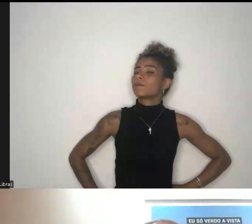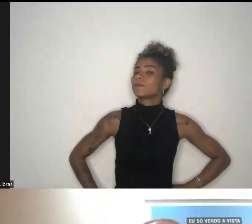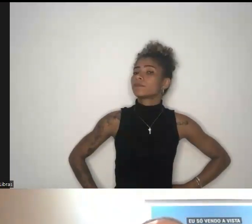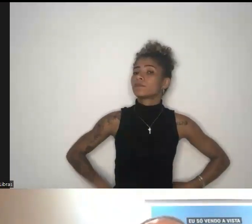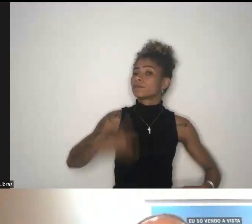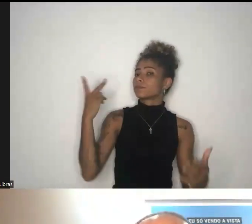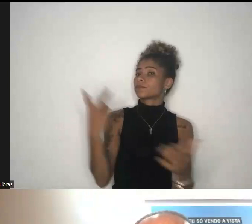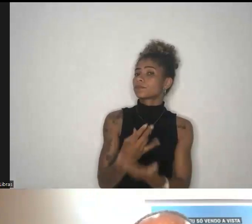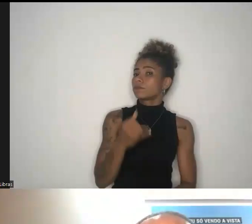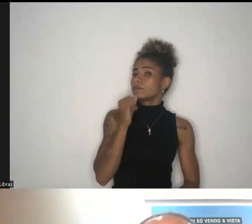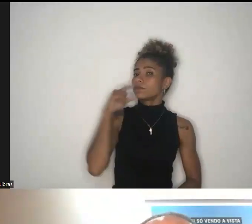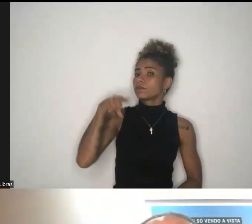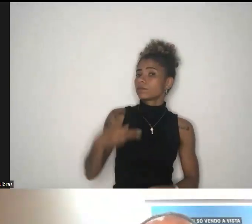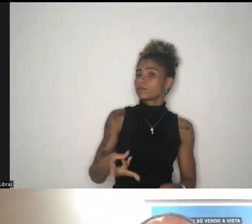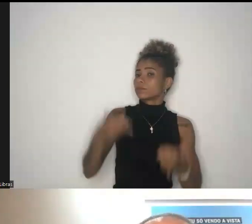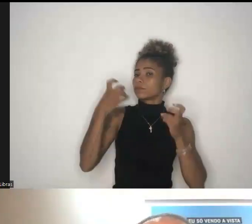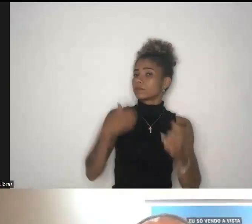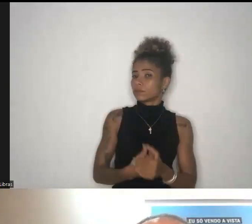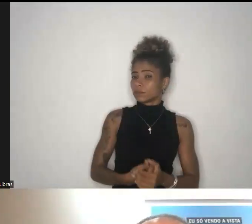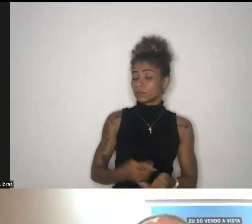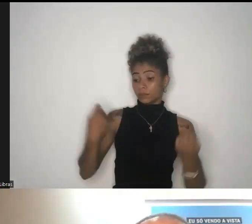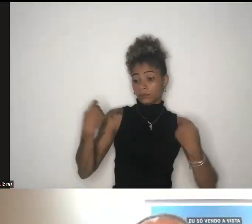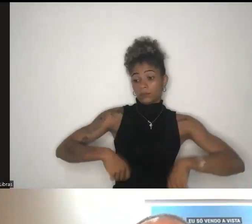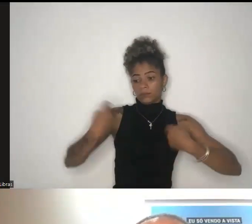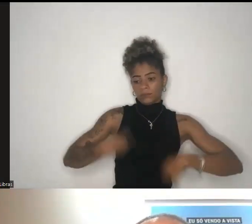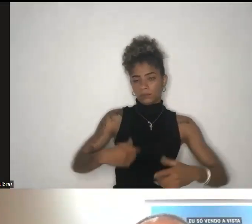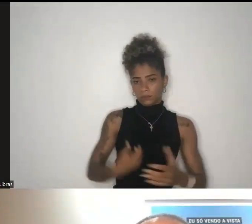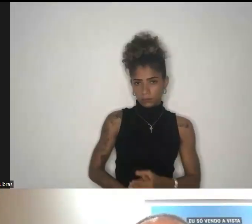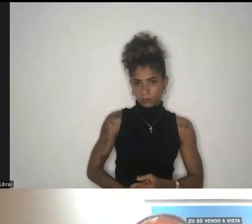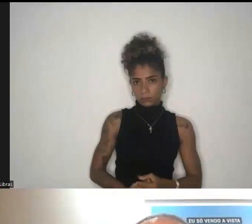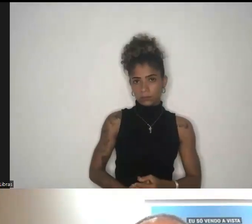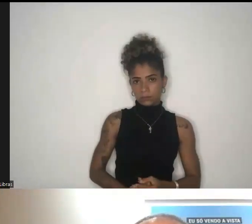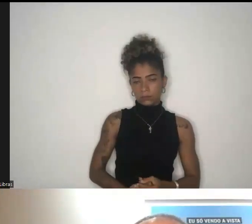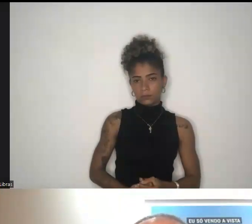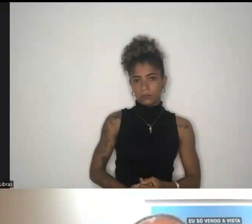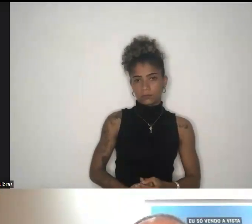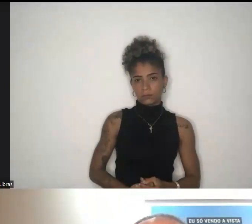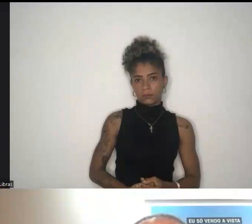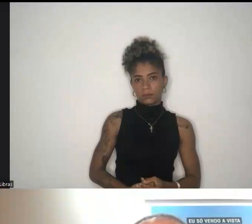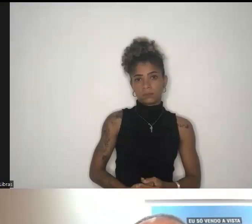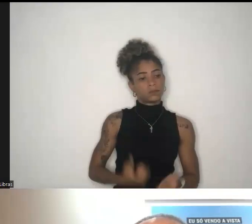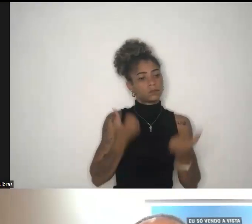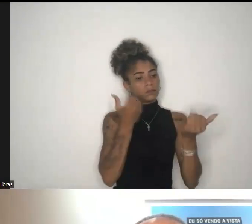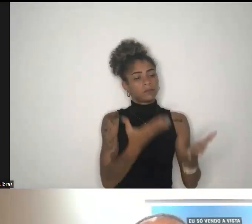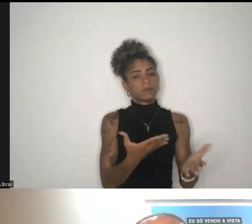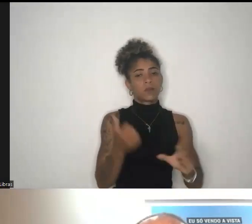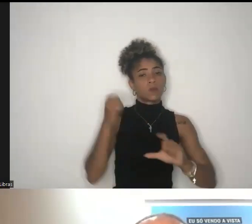essa essa percepção da necessidade de trazer o lúdico para realidade que